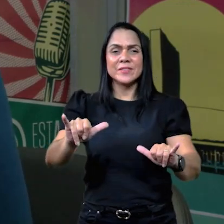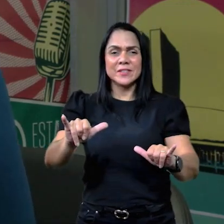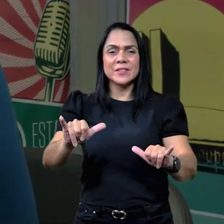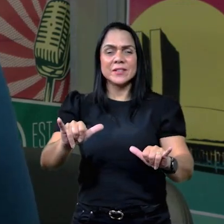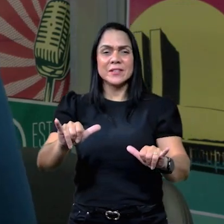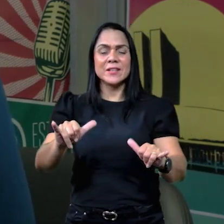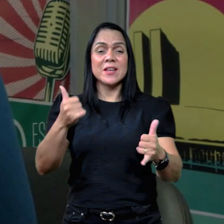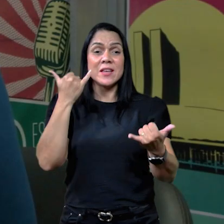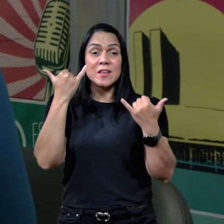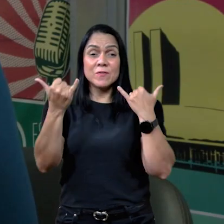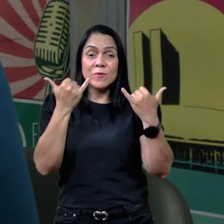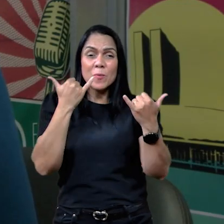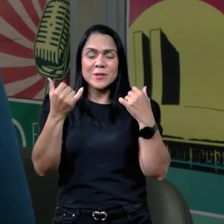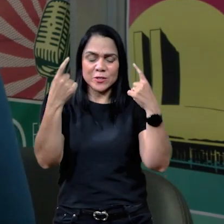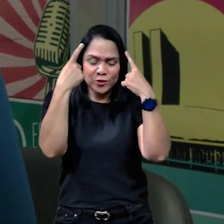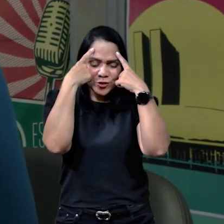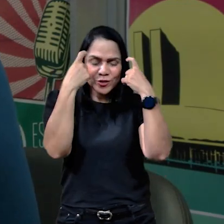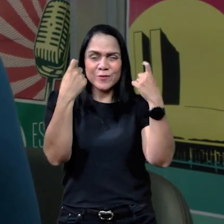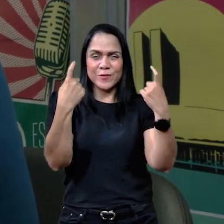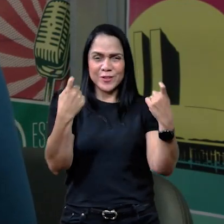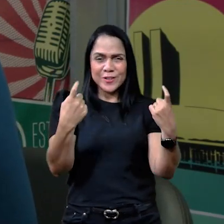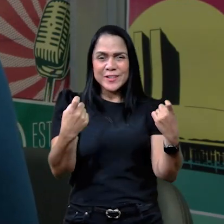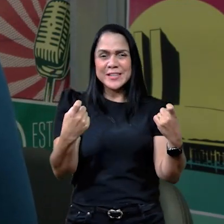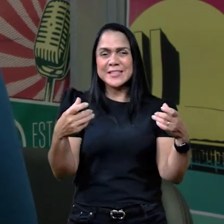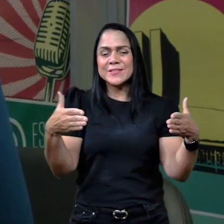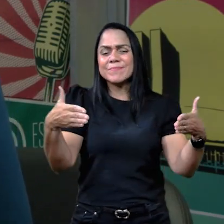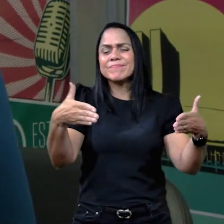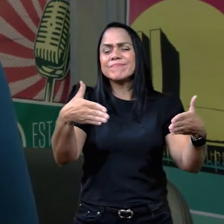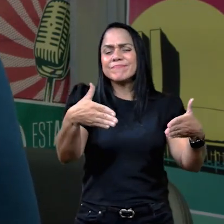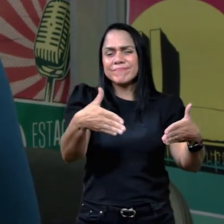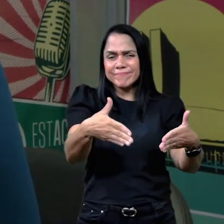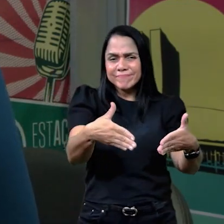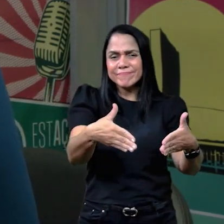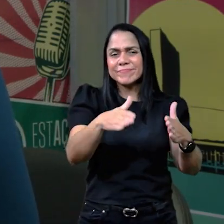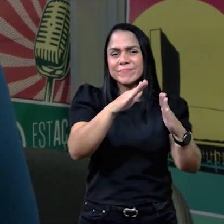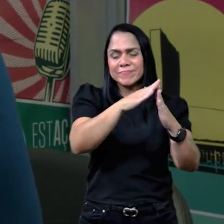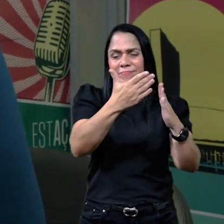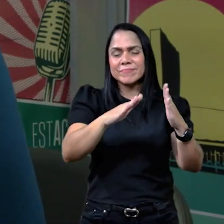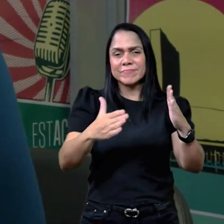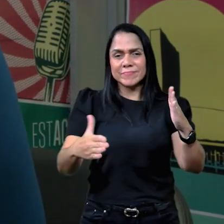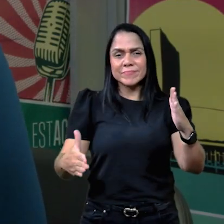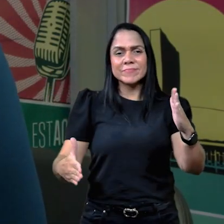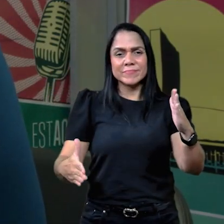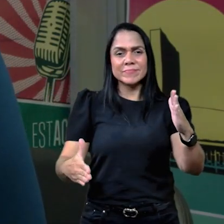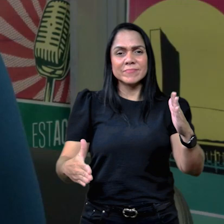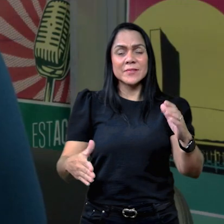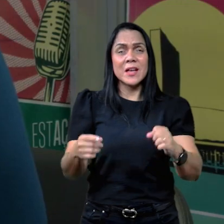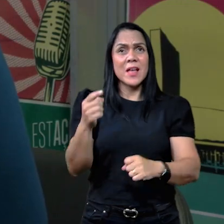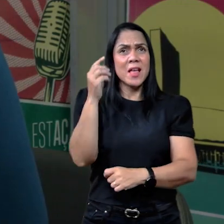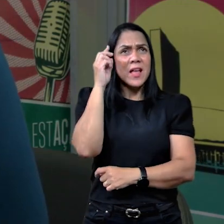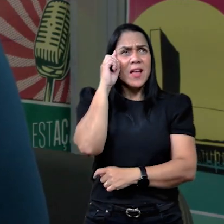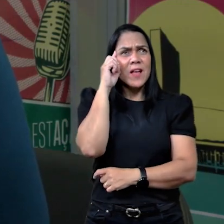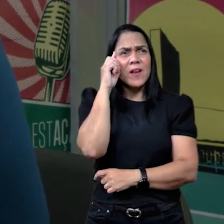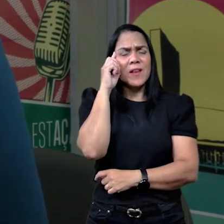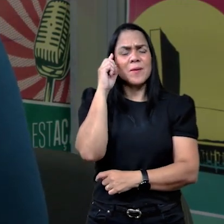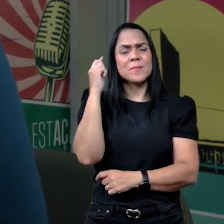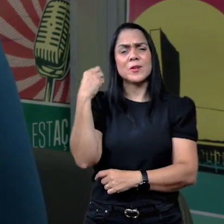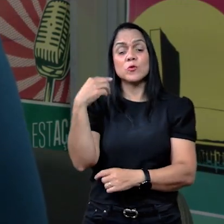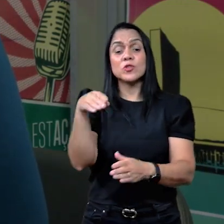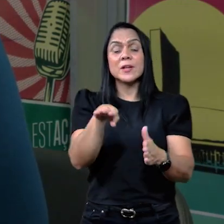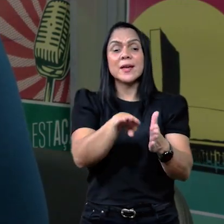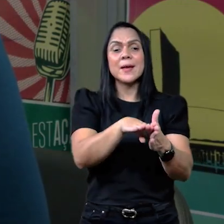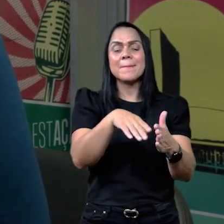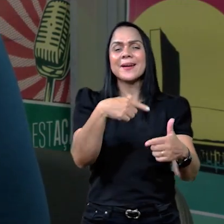diariamente notícias de violência dirigidas aos espaços, né, de terreiro. E aí eu lembro que quando eu cheguei